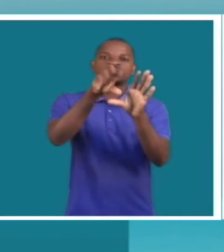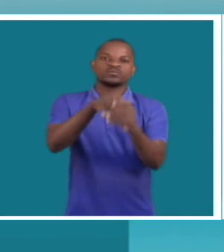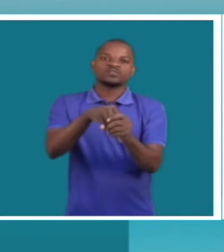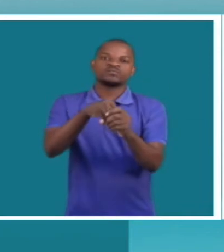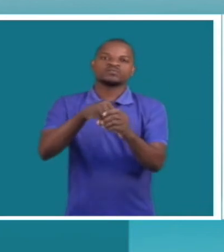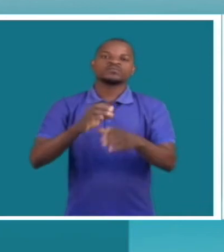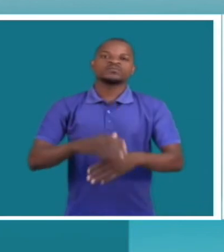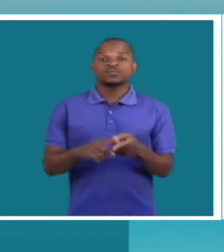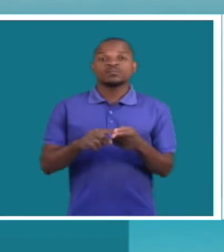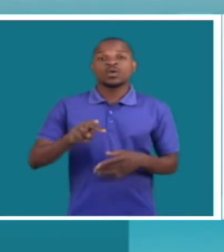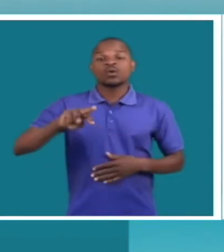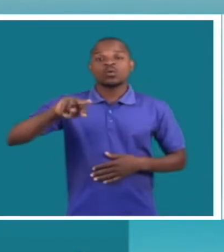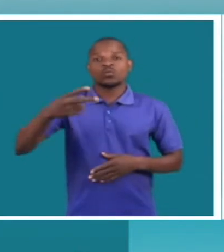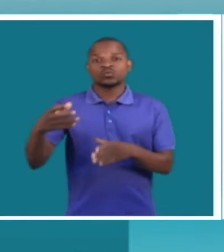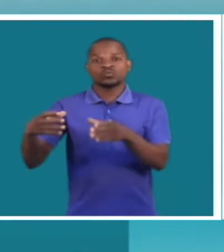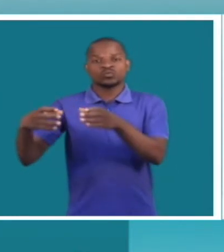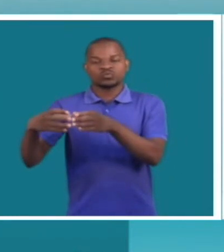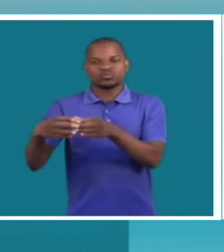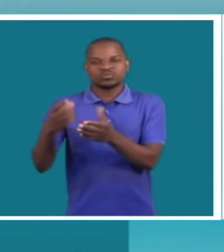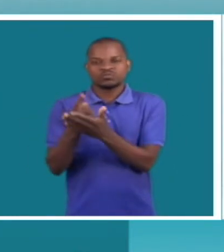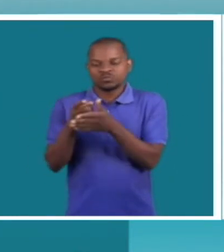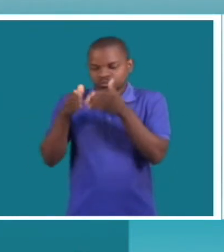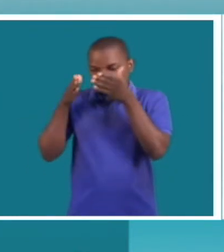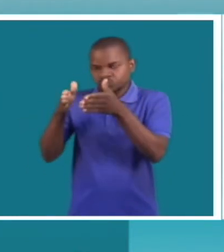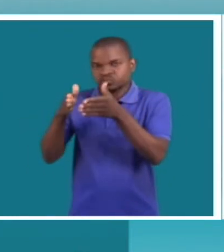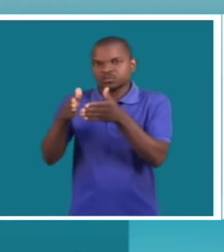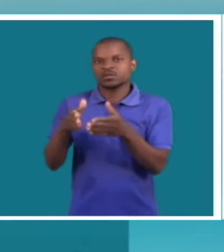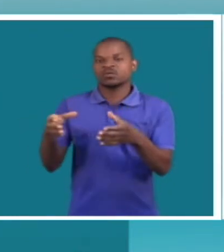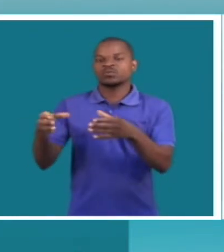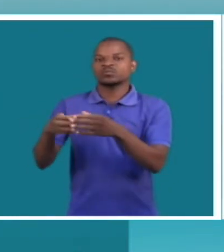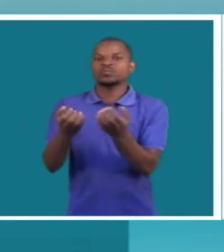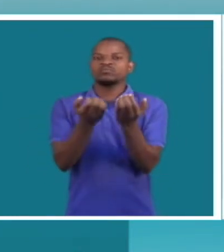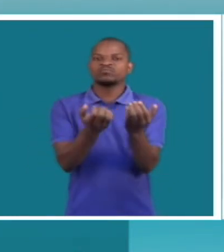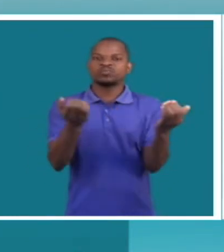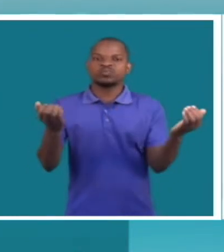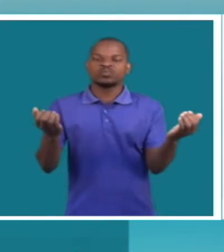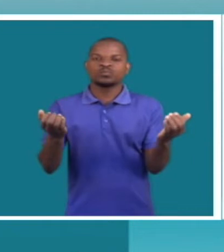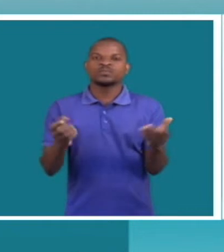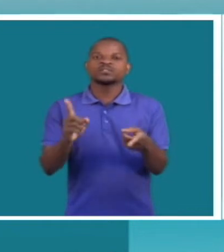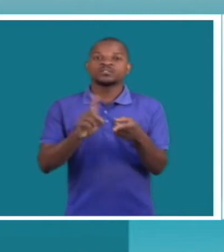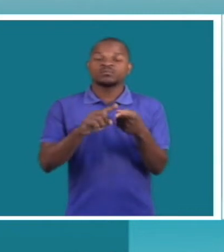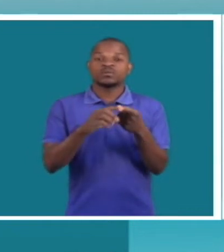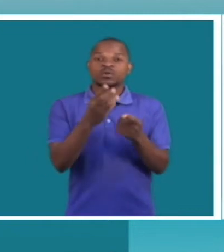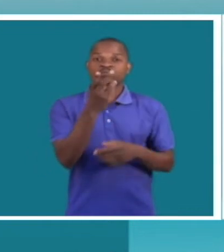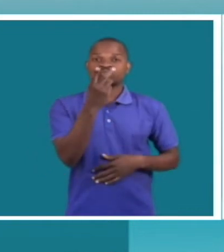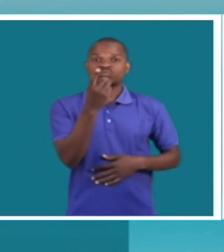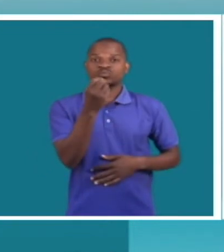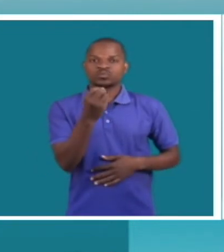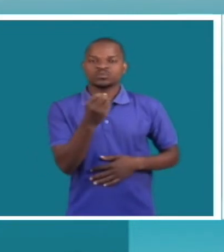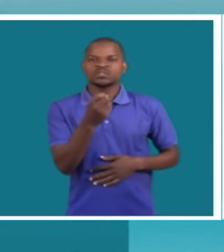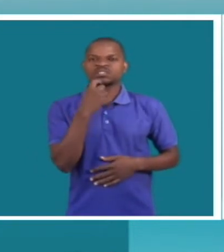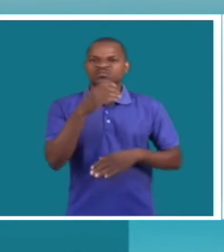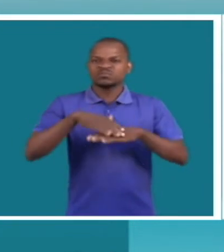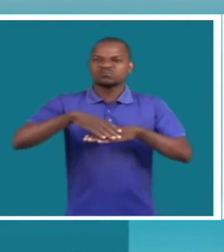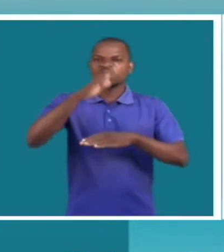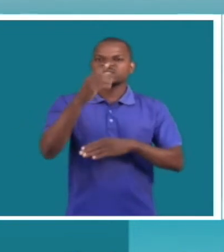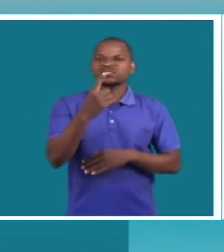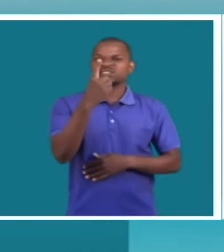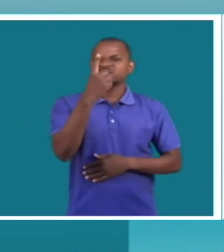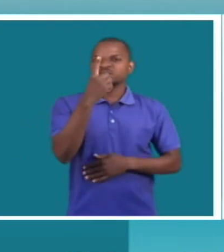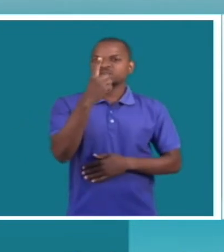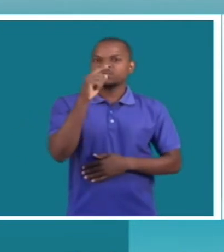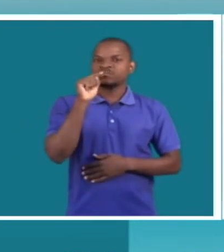ação humanitária inclusiva. A outra camada que merece especial atenção são as crianças. Dados preliminares indicam